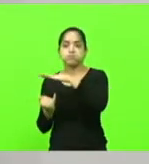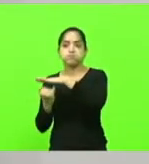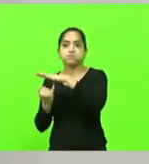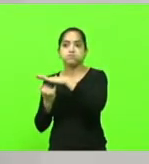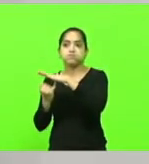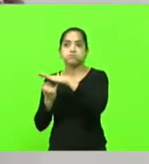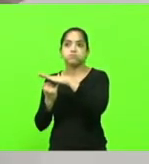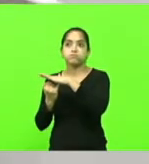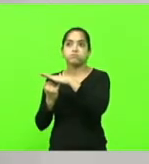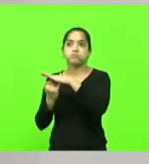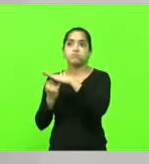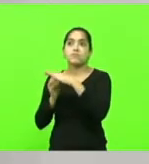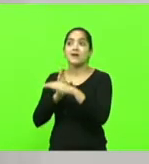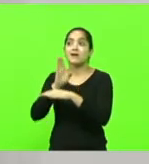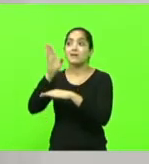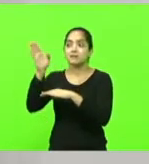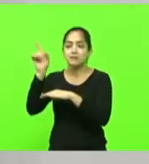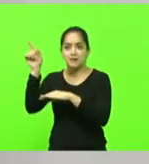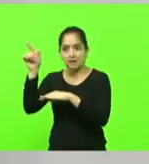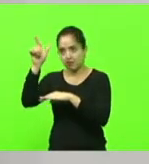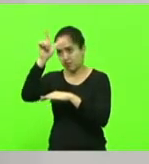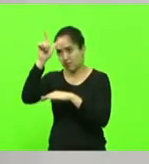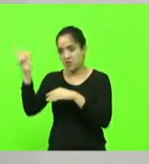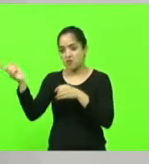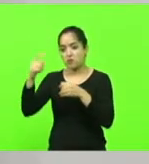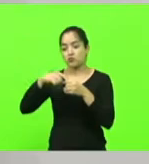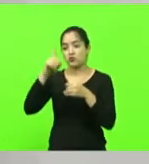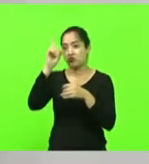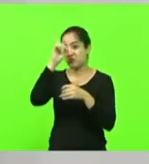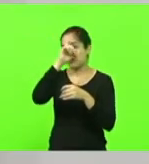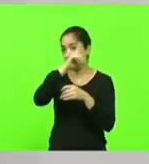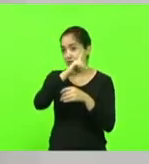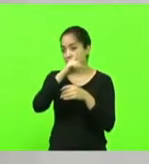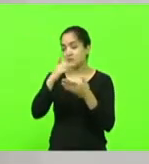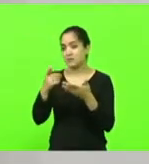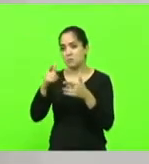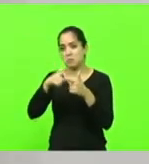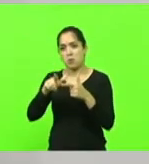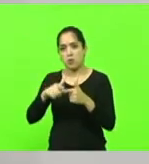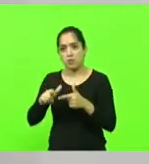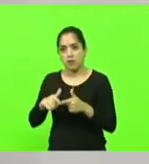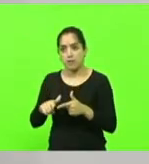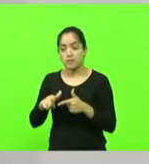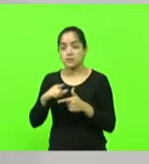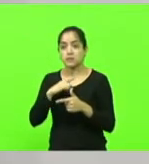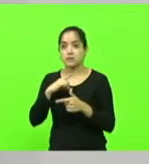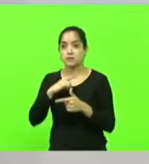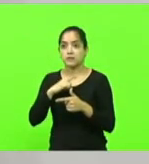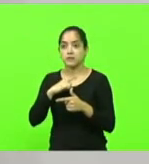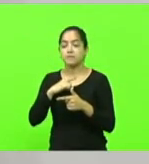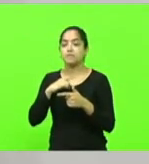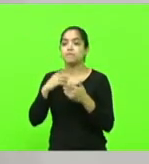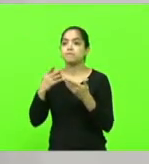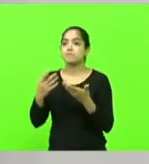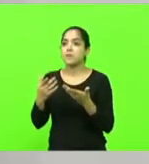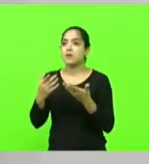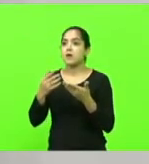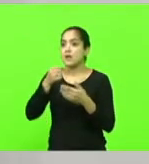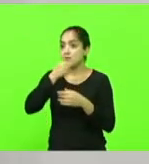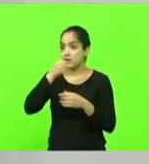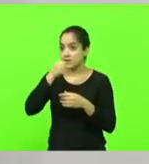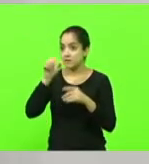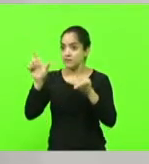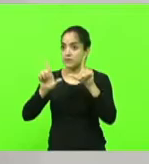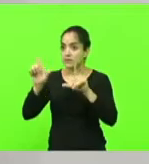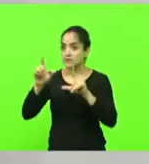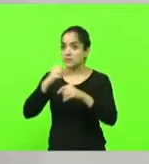lá foram e quase não puderam voltar, tamanho as dificuldades que enfrentavam. Em uma entrevista em 2015,